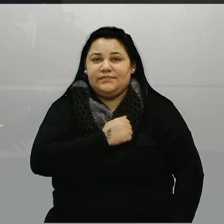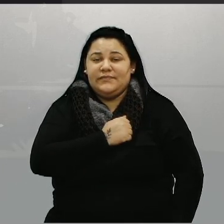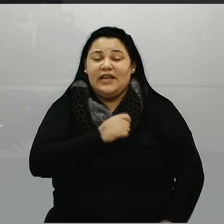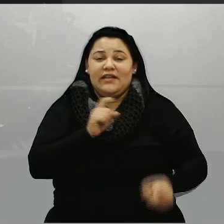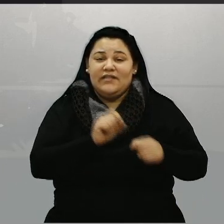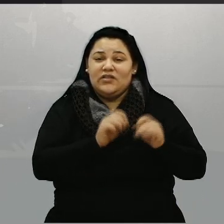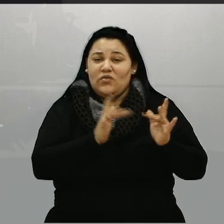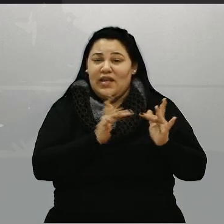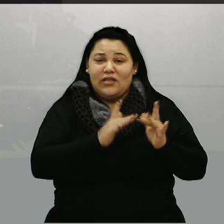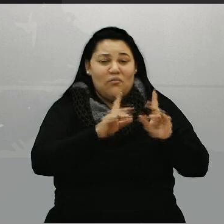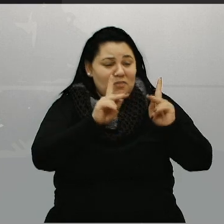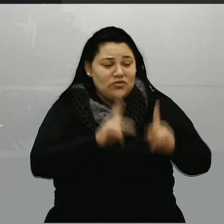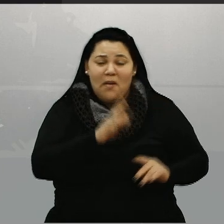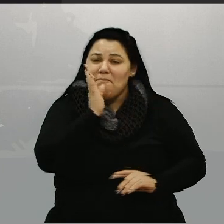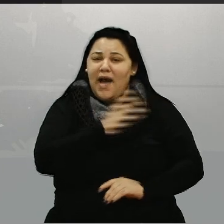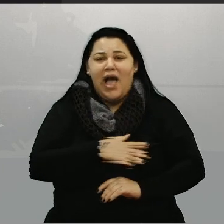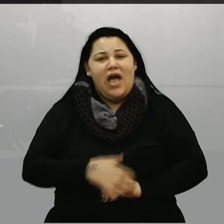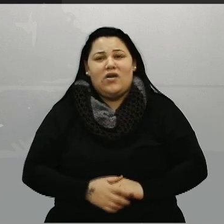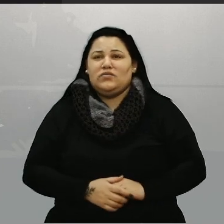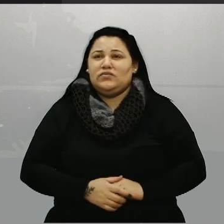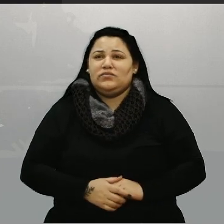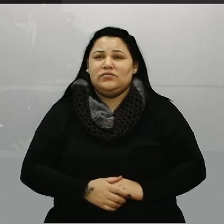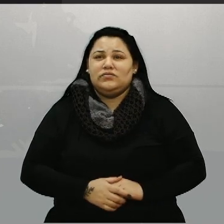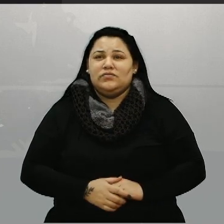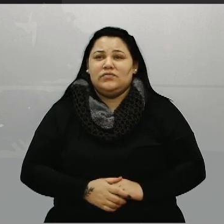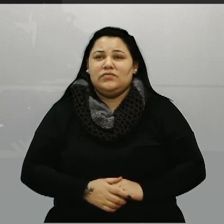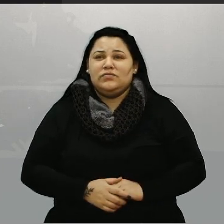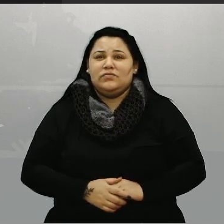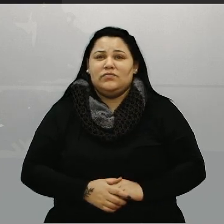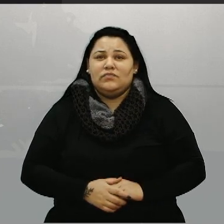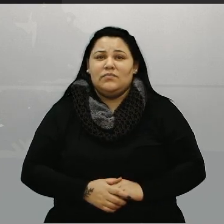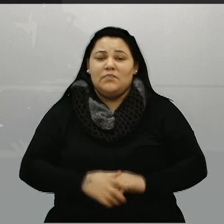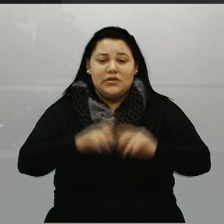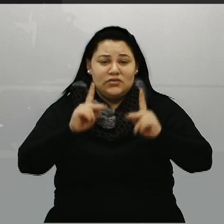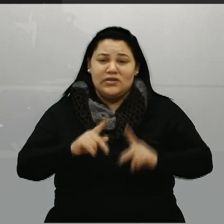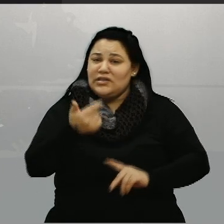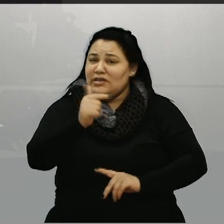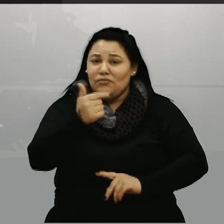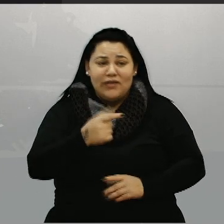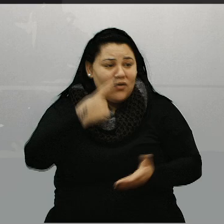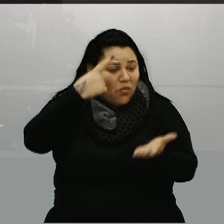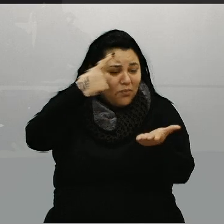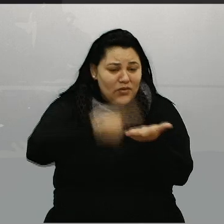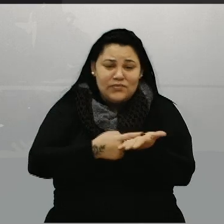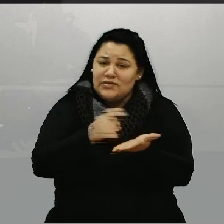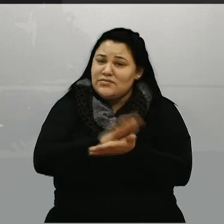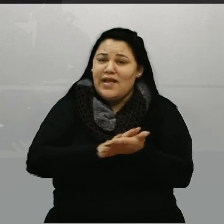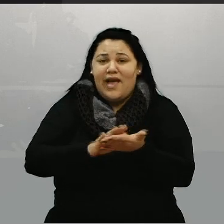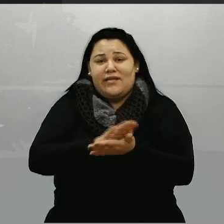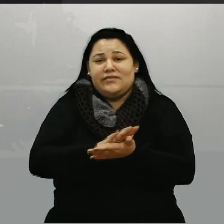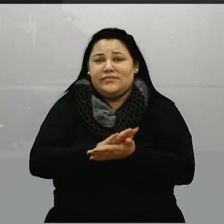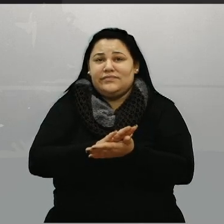maus elementos, com pessoas que não têm compromisso,